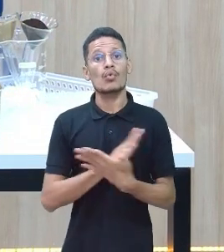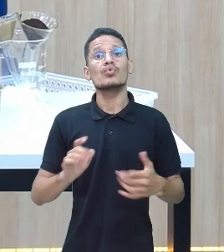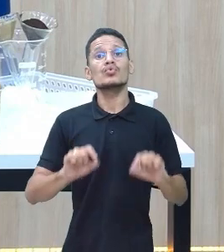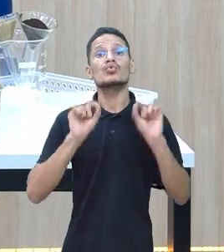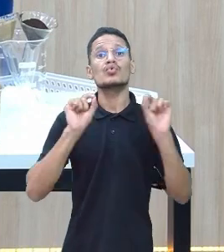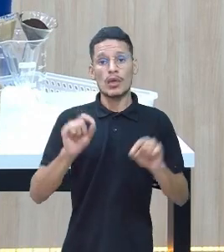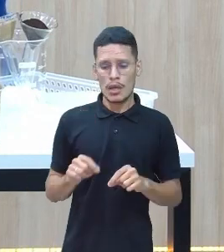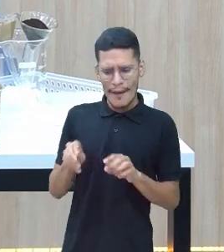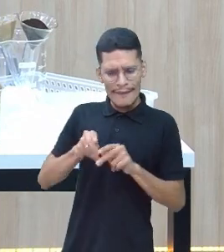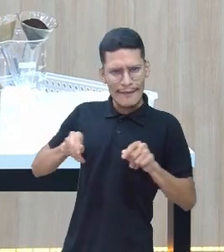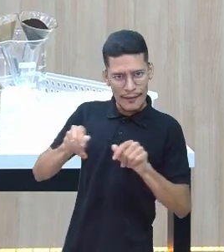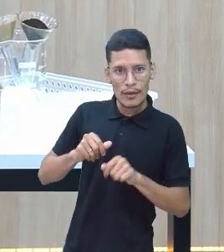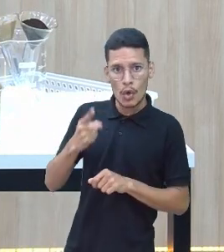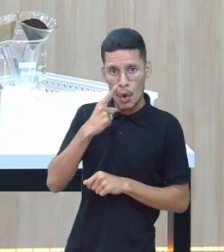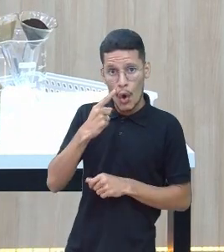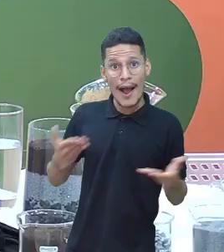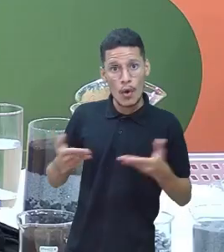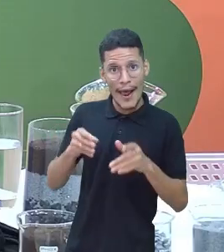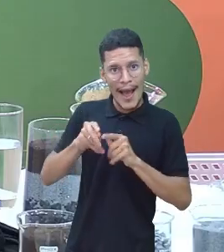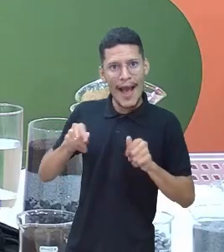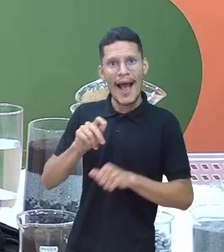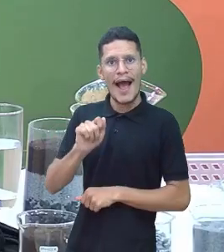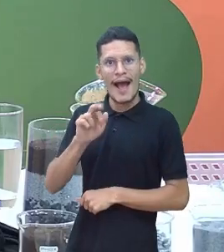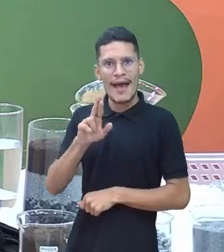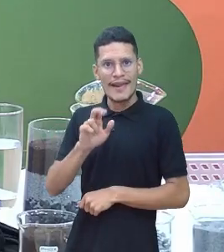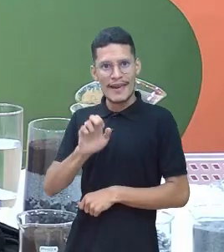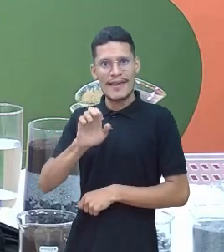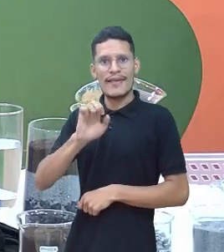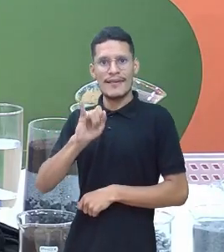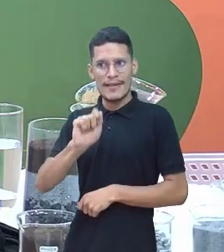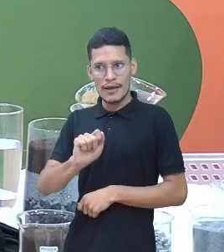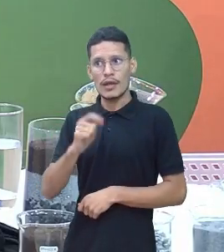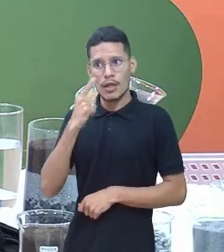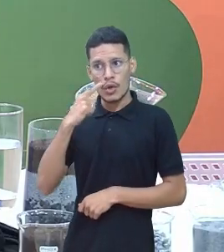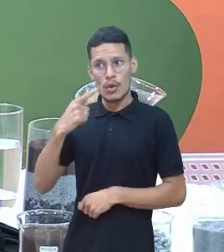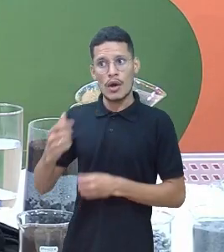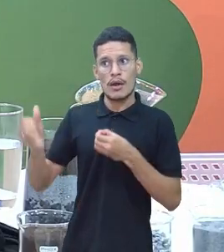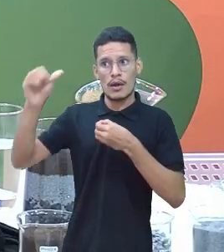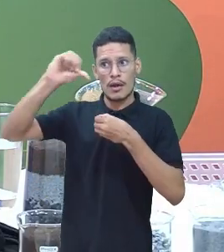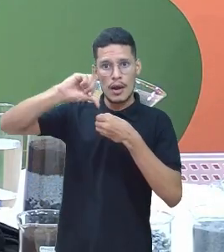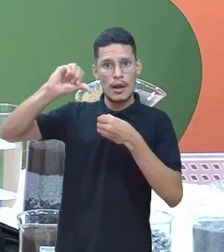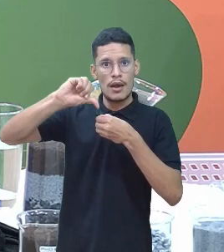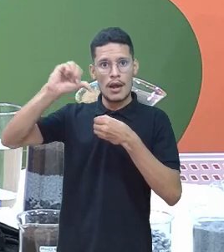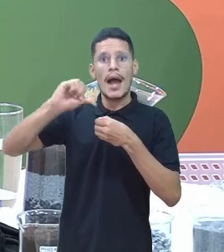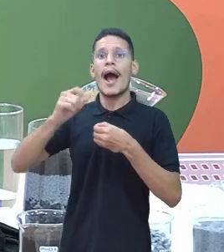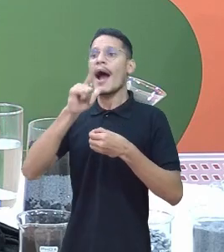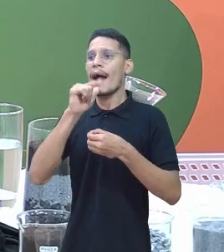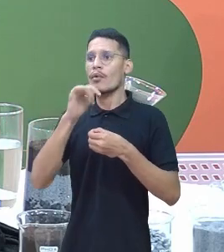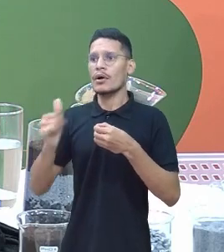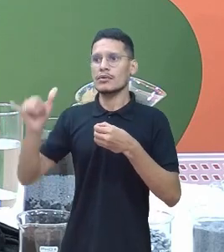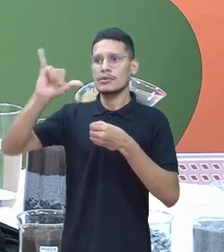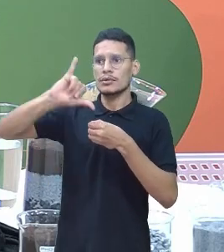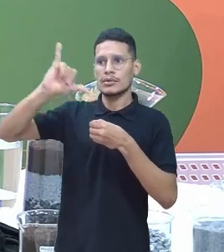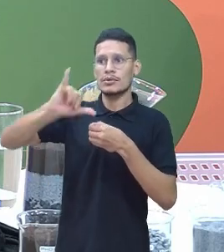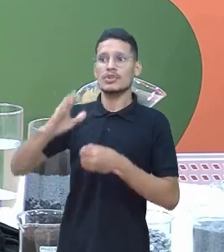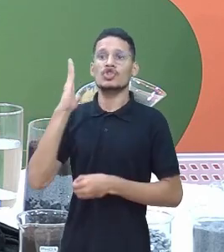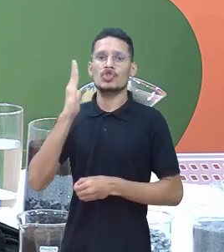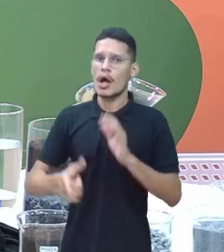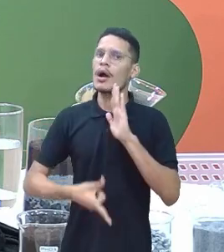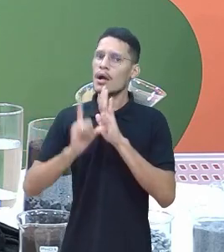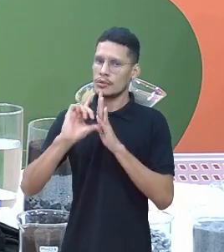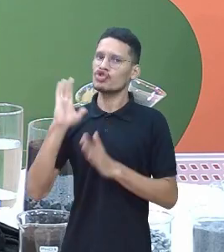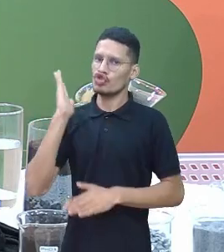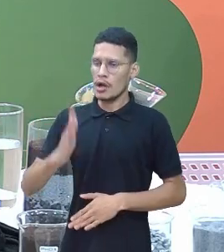primeira que eu tenho aqui é a areia. Observem, eu vou colocar uma porção da água, já tinha colocado